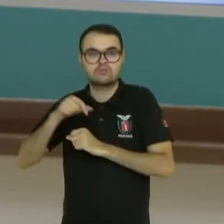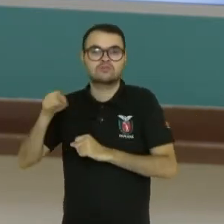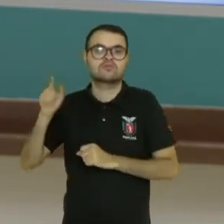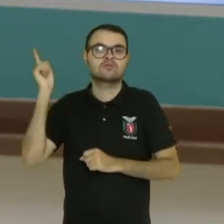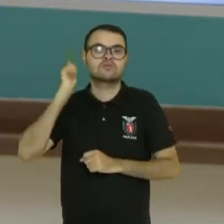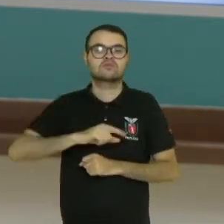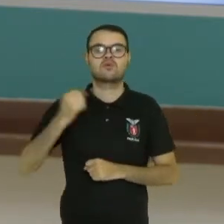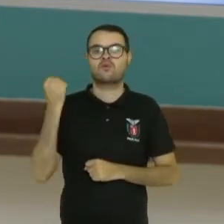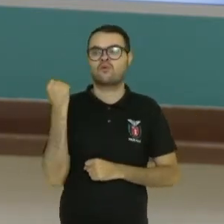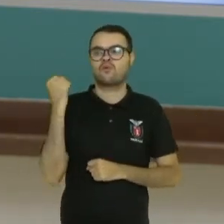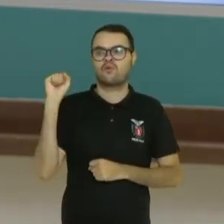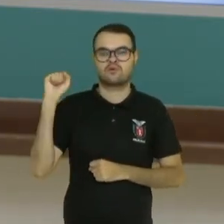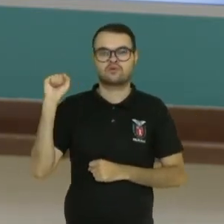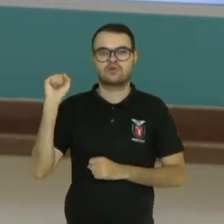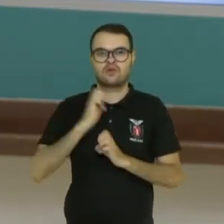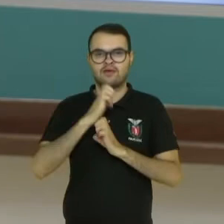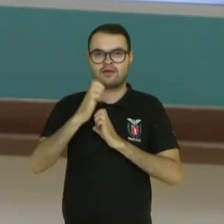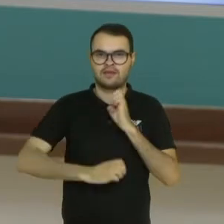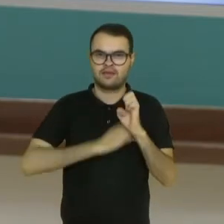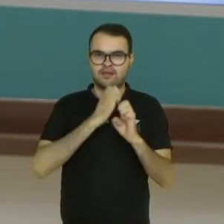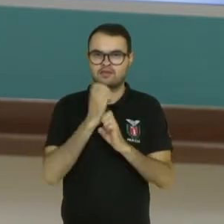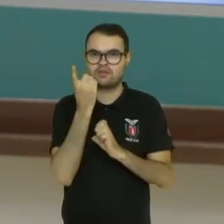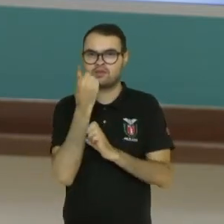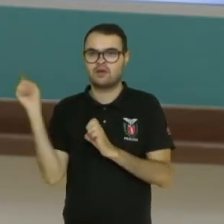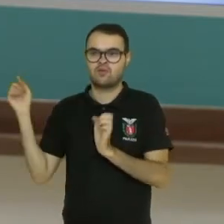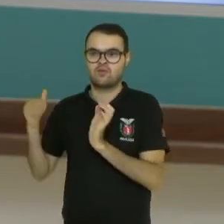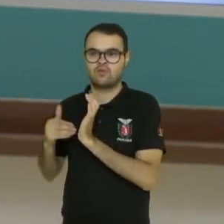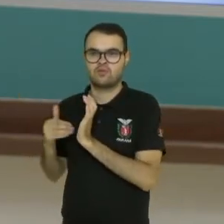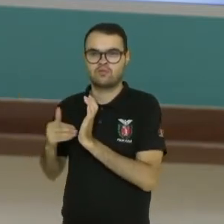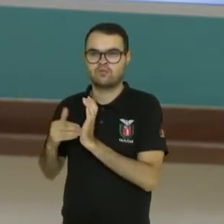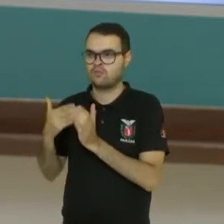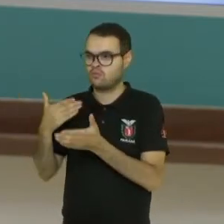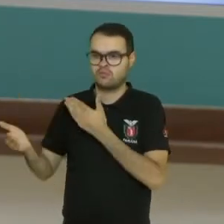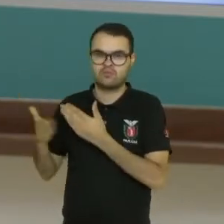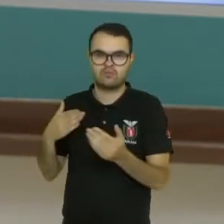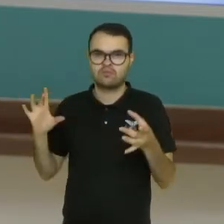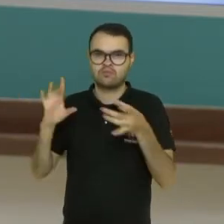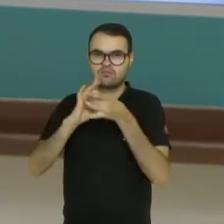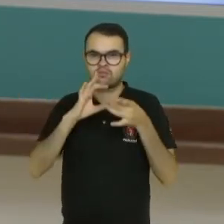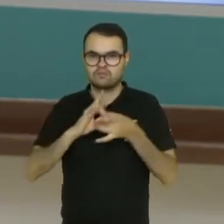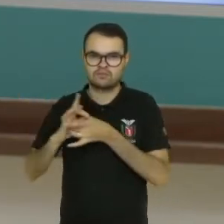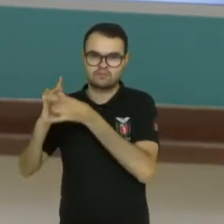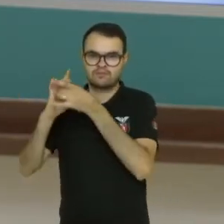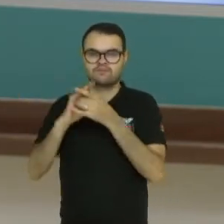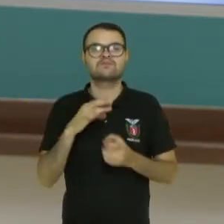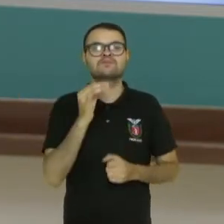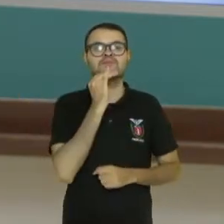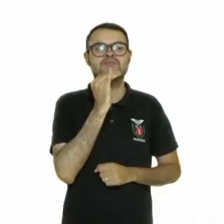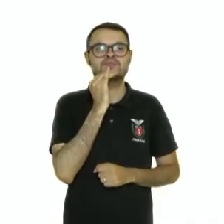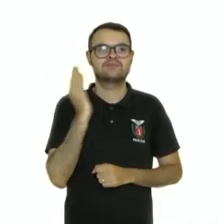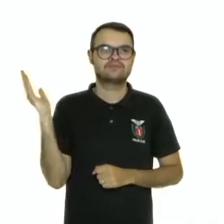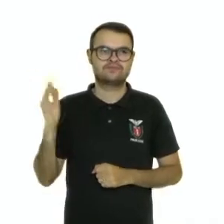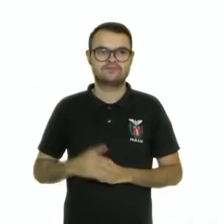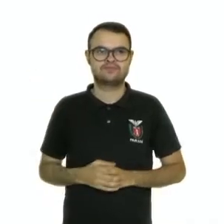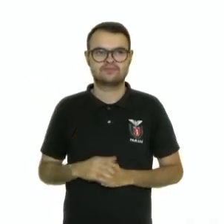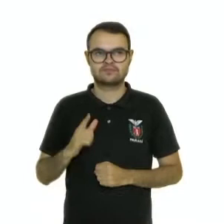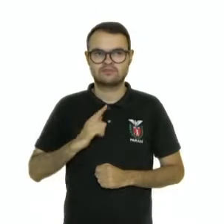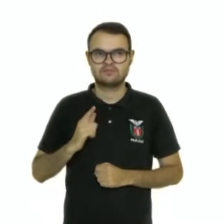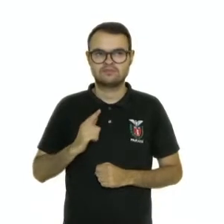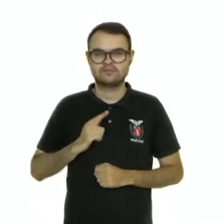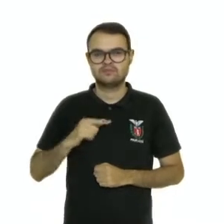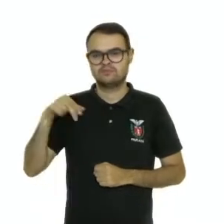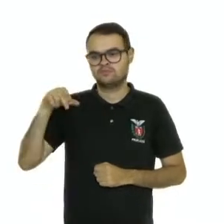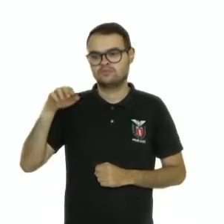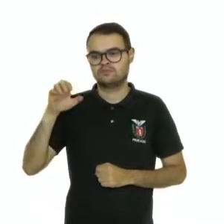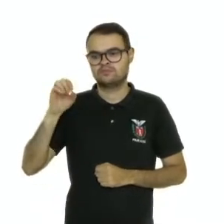sejam 8 elétrons na última camada para qualquer um dos envolvidos na ligação. Então vamos ver, por exemplo, aqui, ó. A gente tem a distribuição